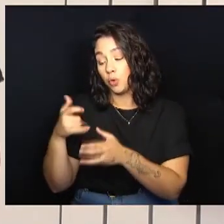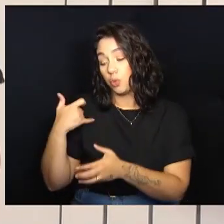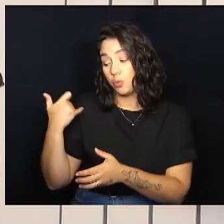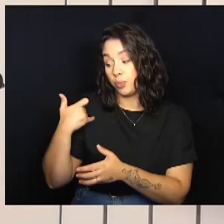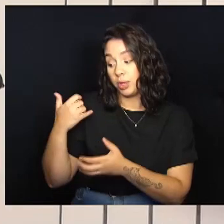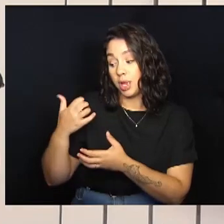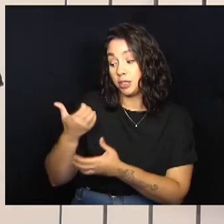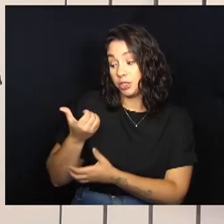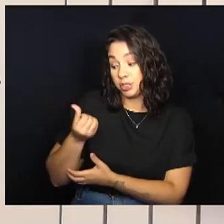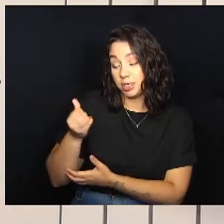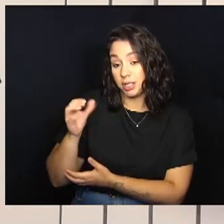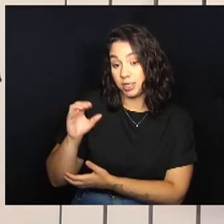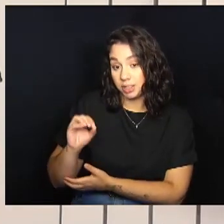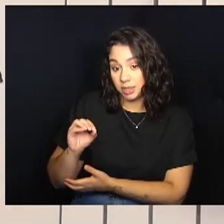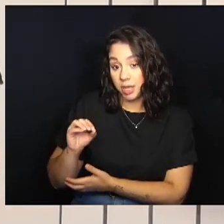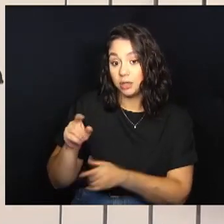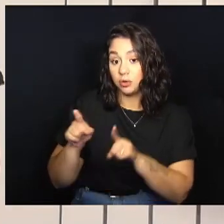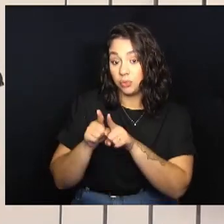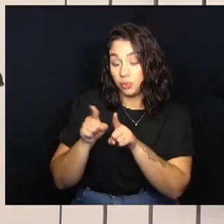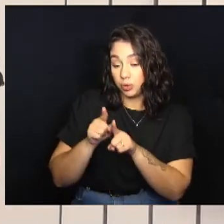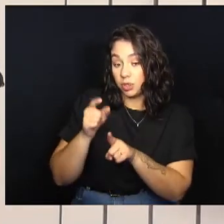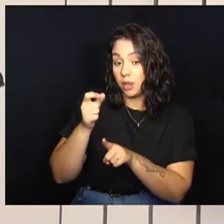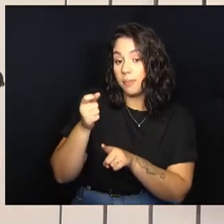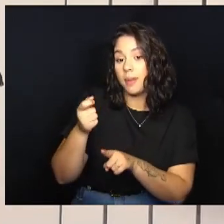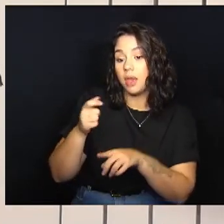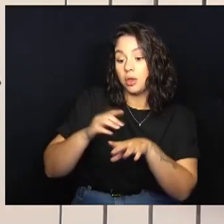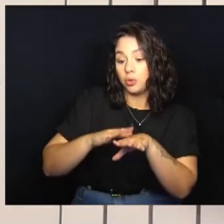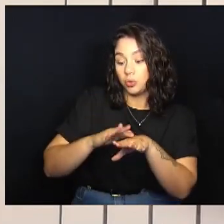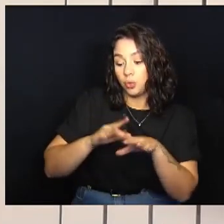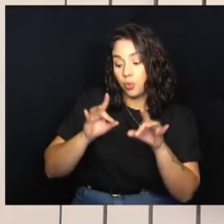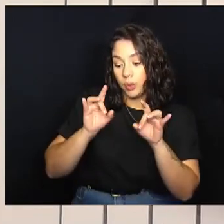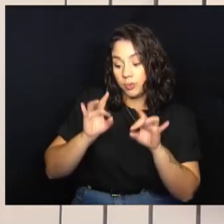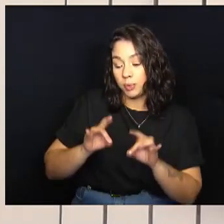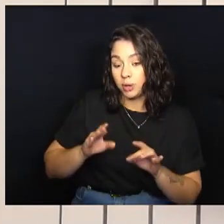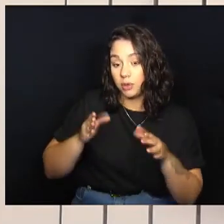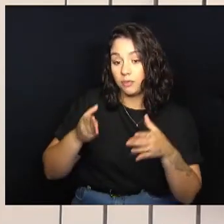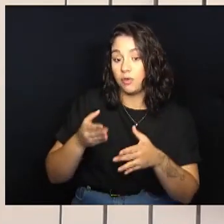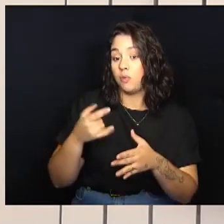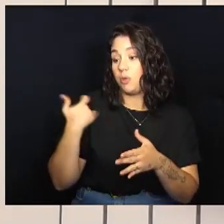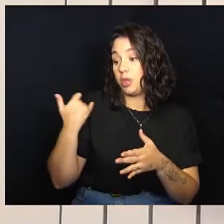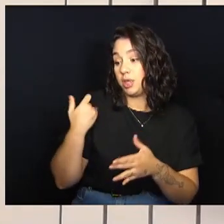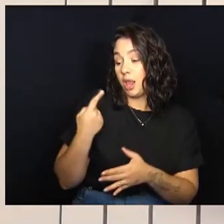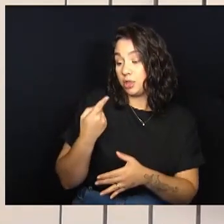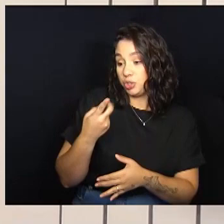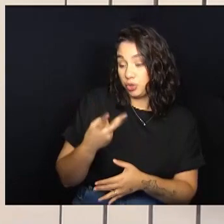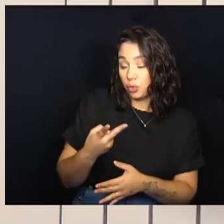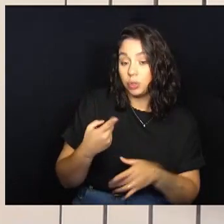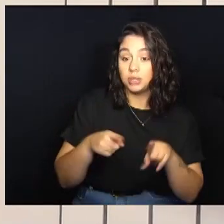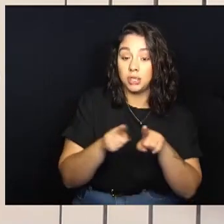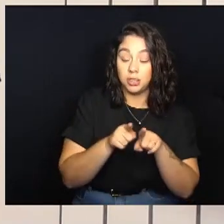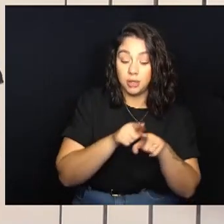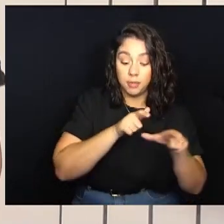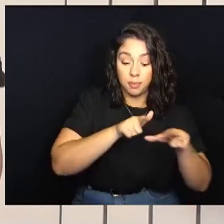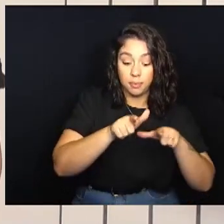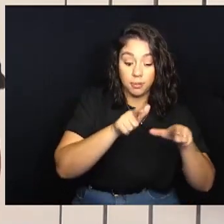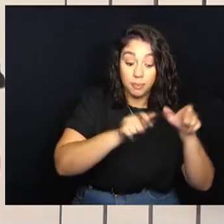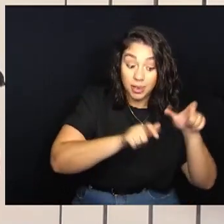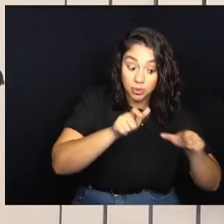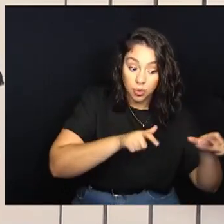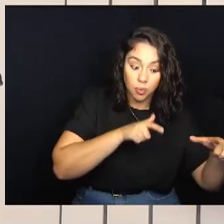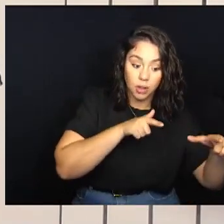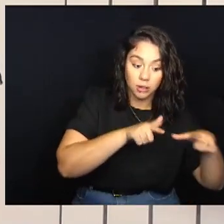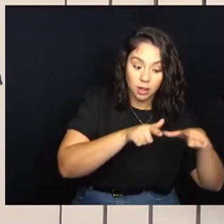anos, imunossuprimidos a partir de 12 anos de idade, residentes e trabalhadores em instituições de